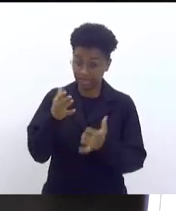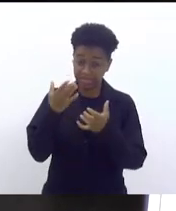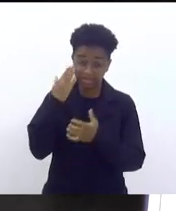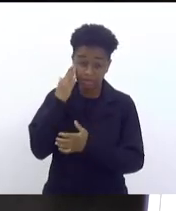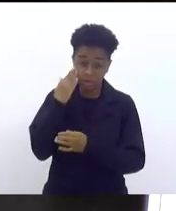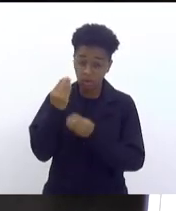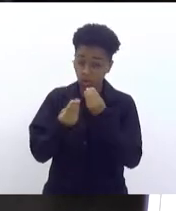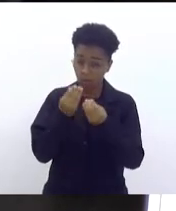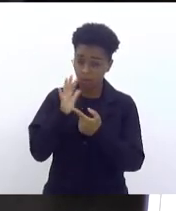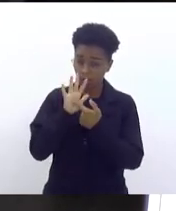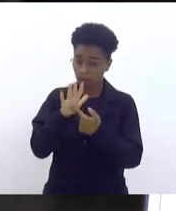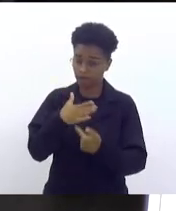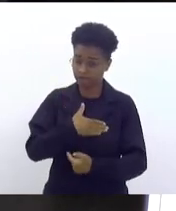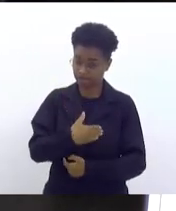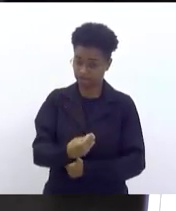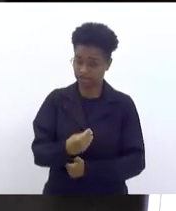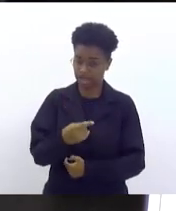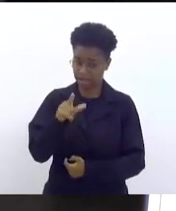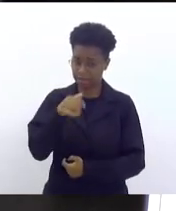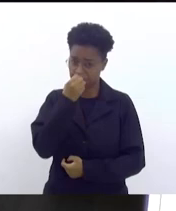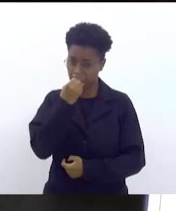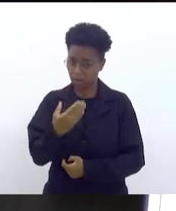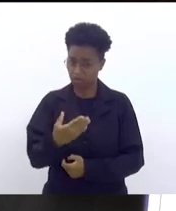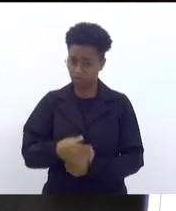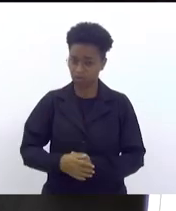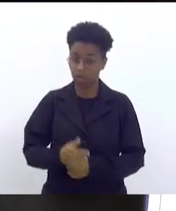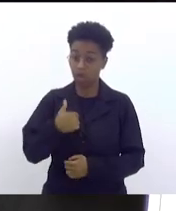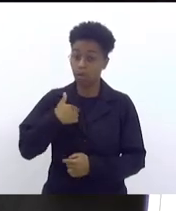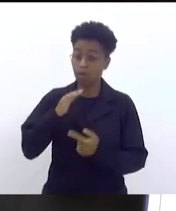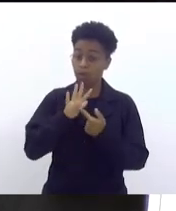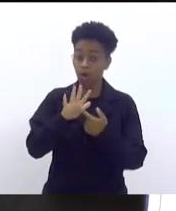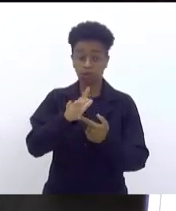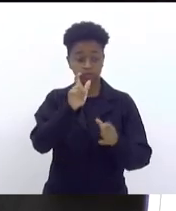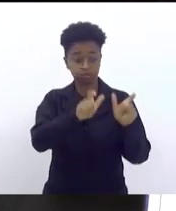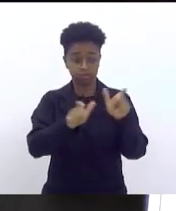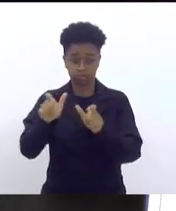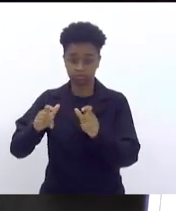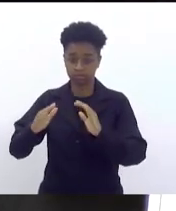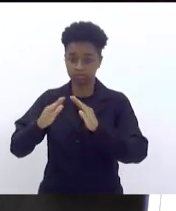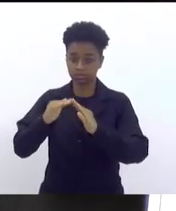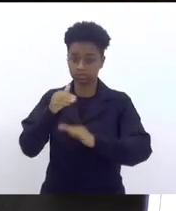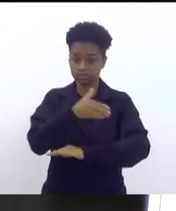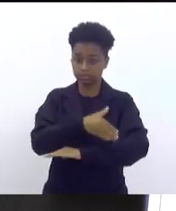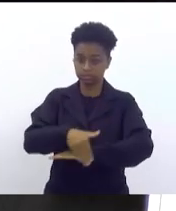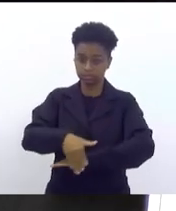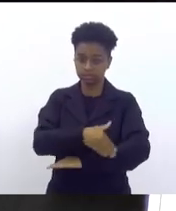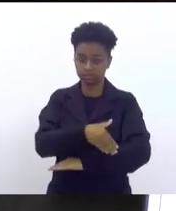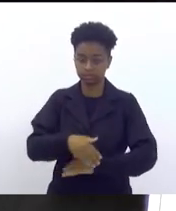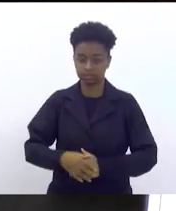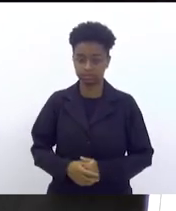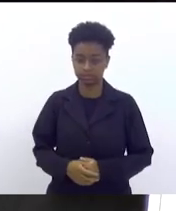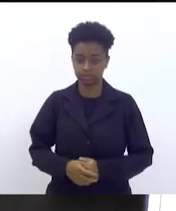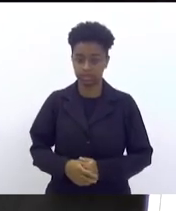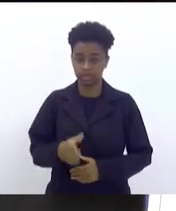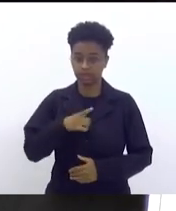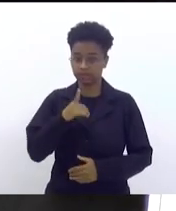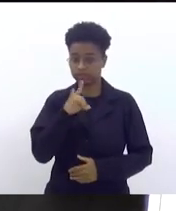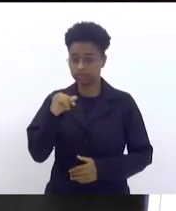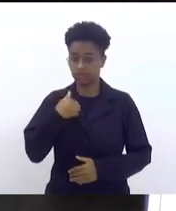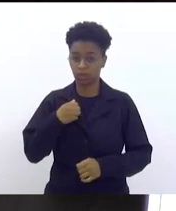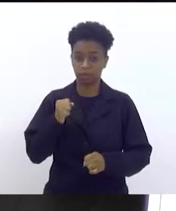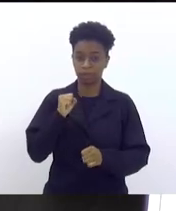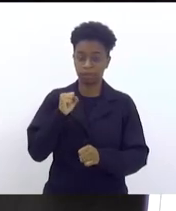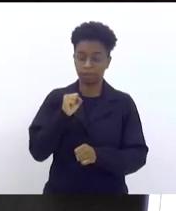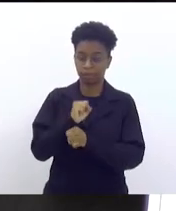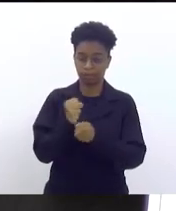é que eu mostro para minha filha como é que faz bem minha gente eu mostro essas pessoas que estão na rua outro dia eu parei no carro com ela e veio